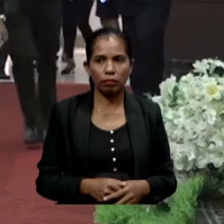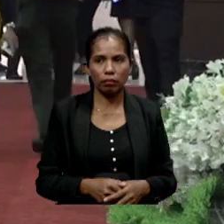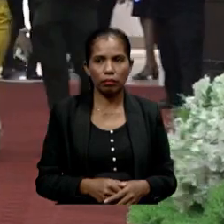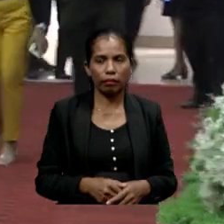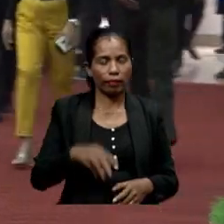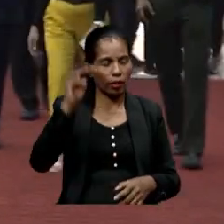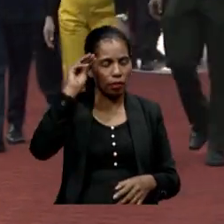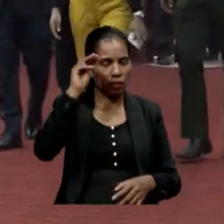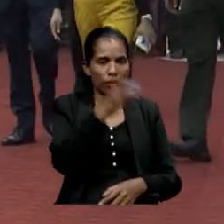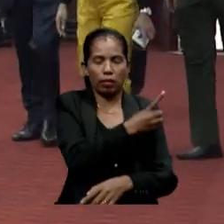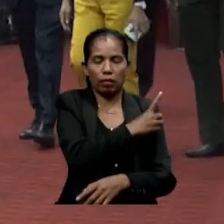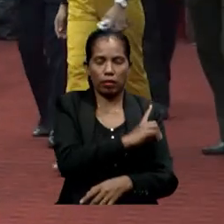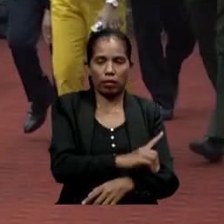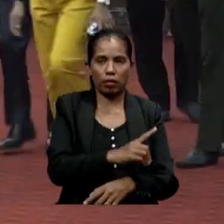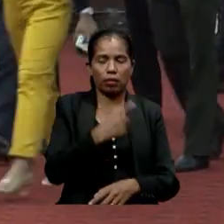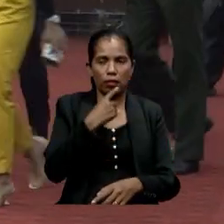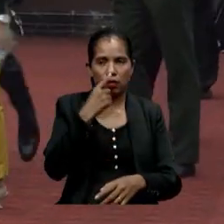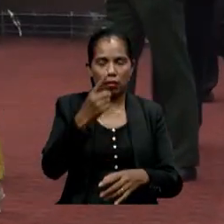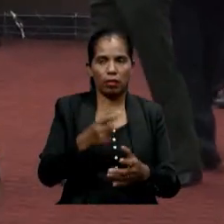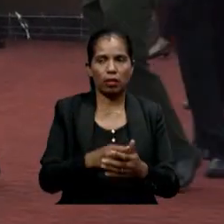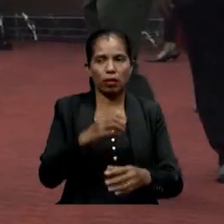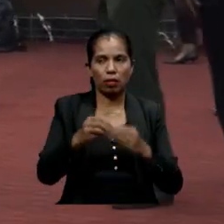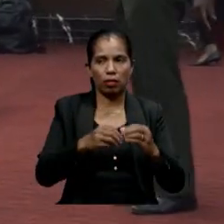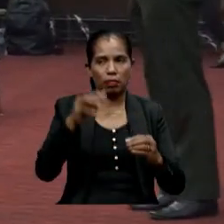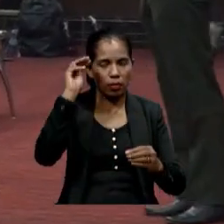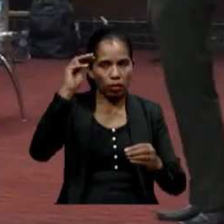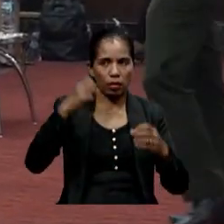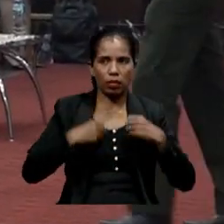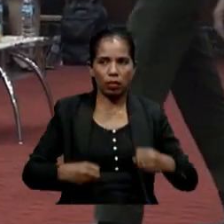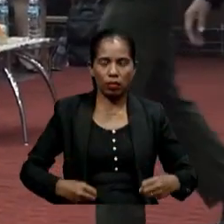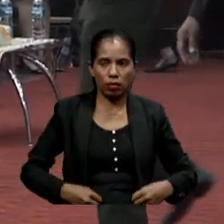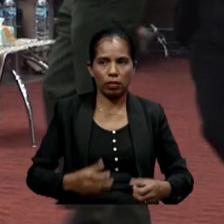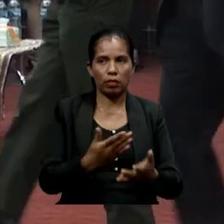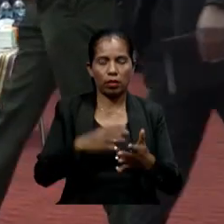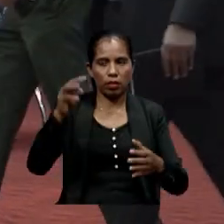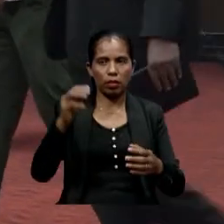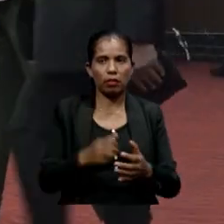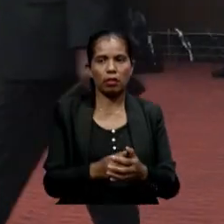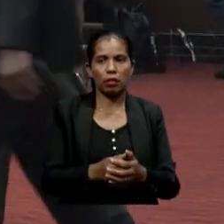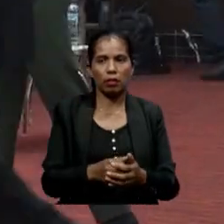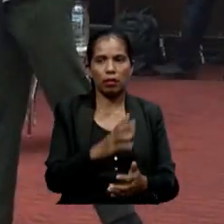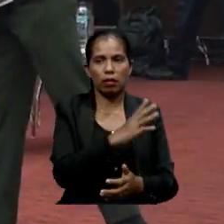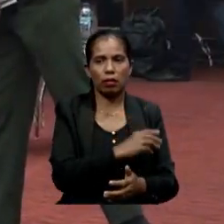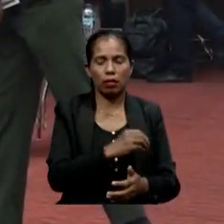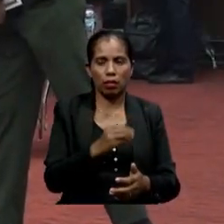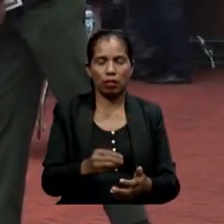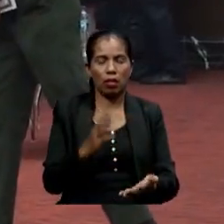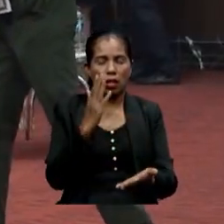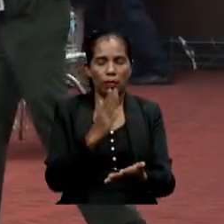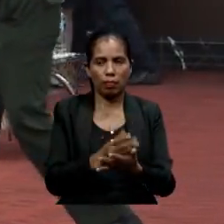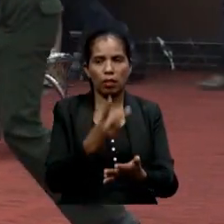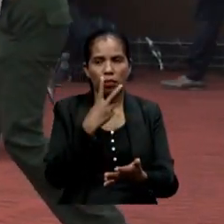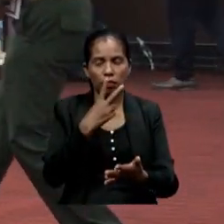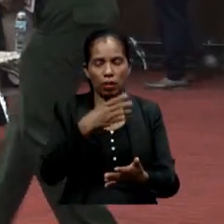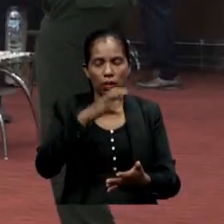Ministro da Defesa Filomeno da Paixão de Jesus Ateten, quando o Ministério Saúde e Sensibilização Saúde, o militar atua para fuma